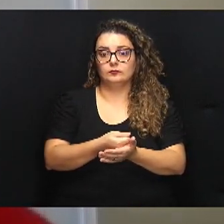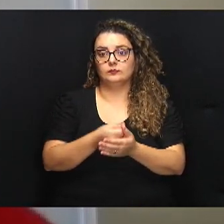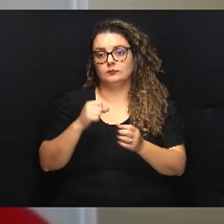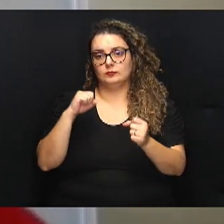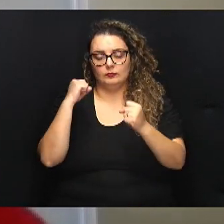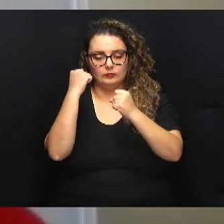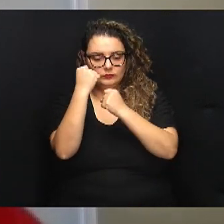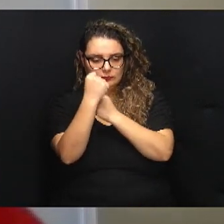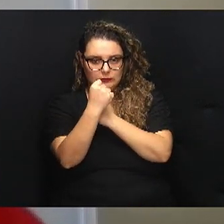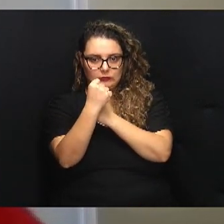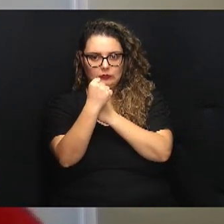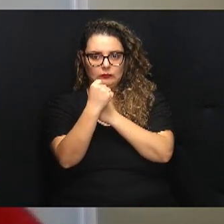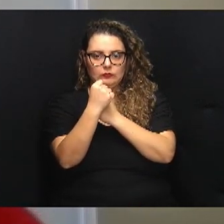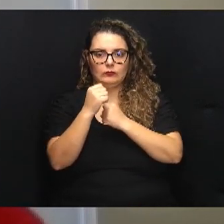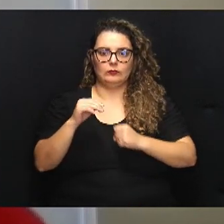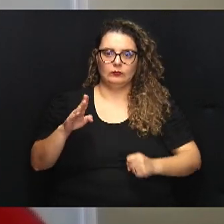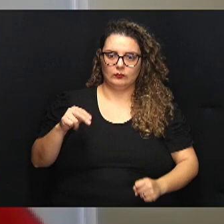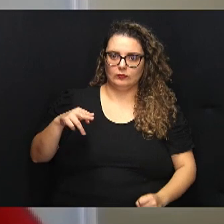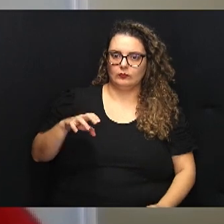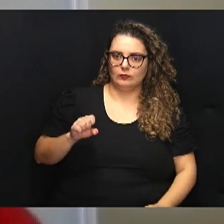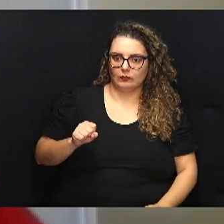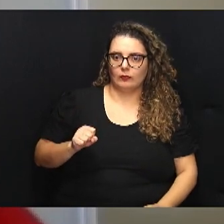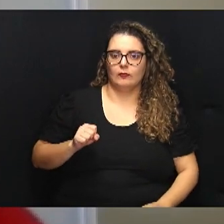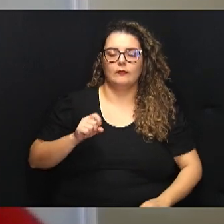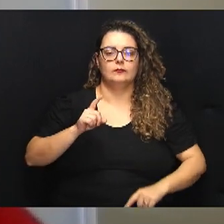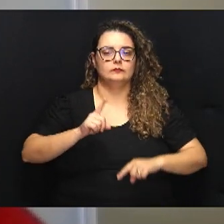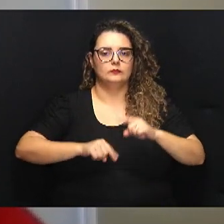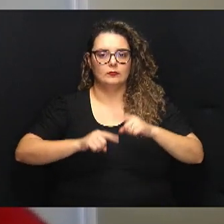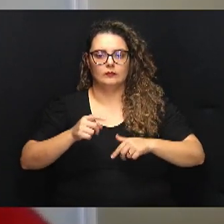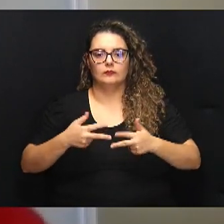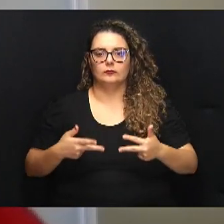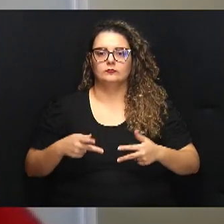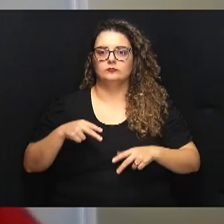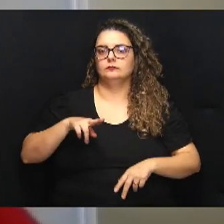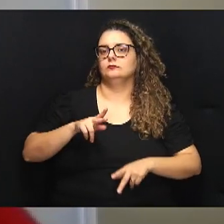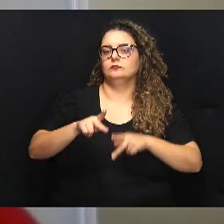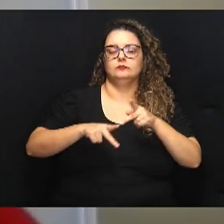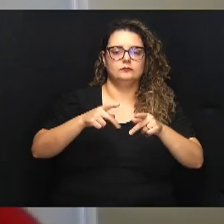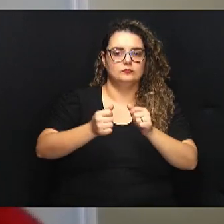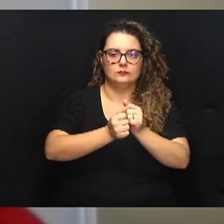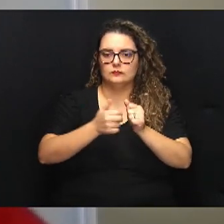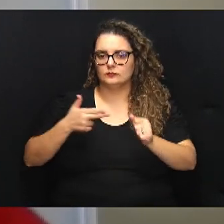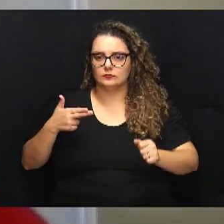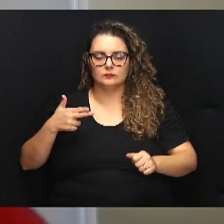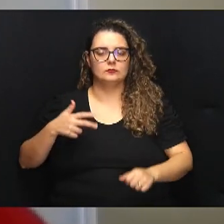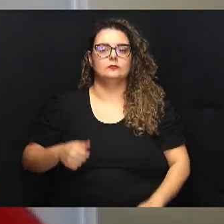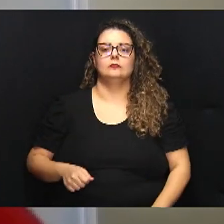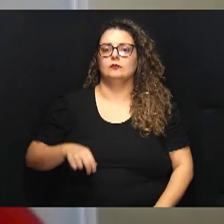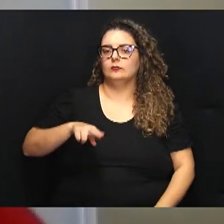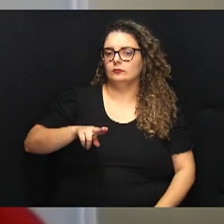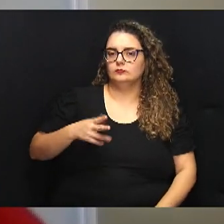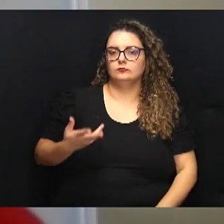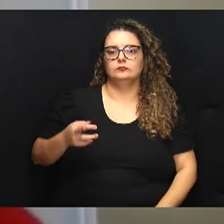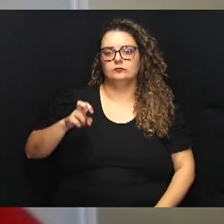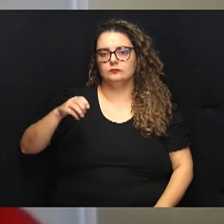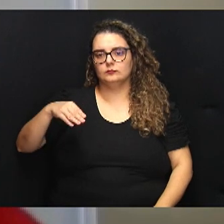proteger esses bens, patrimônio, ou povos indígenas ou remanescentes